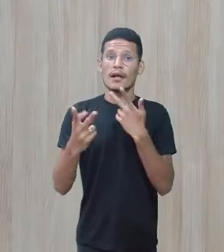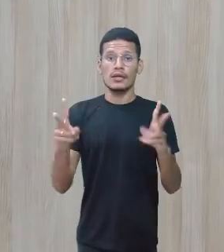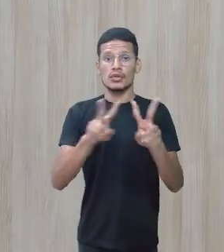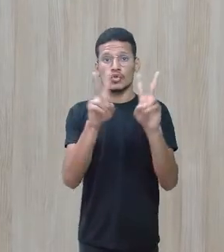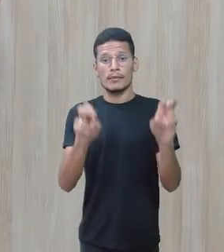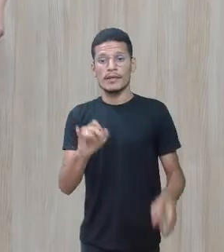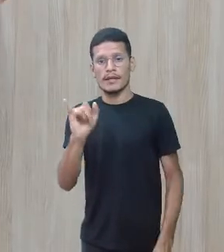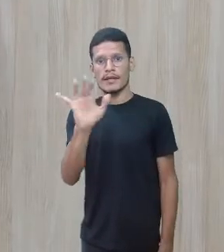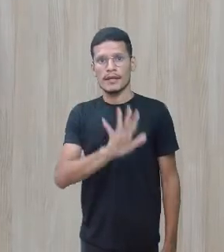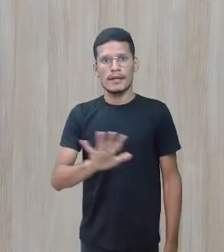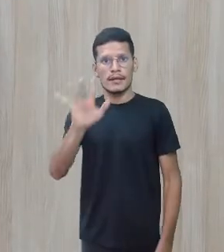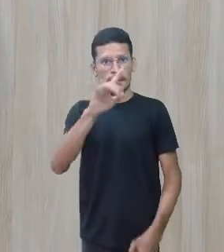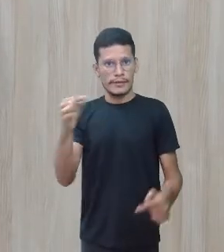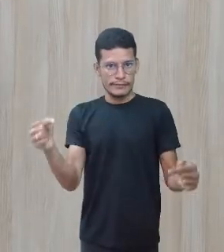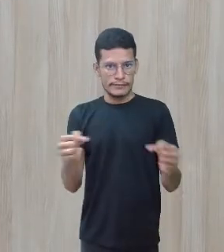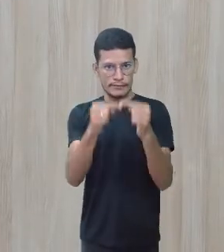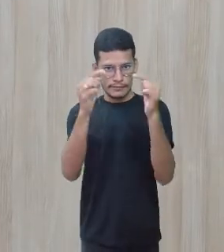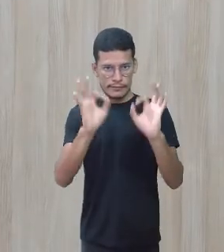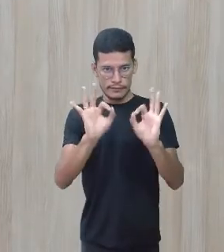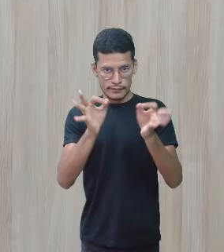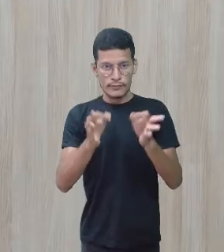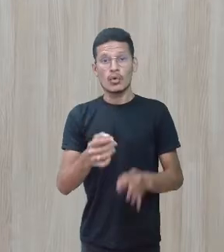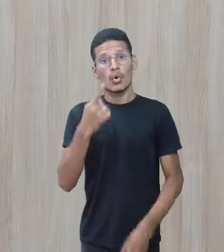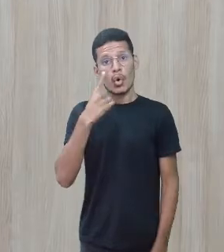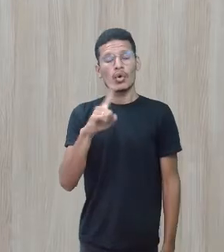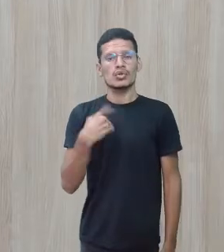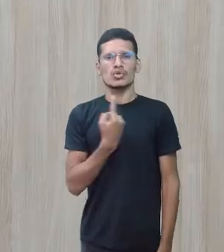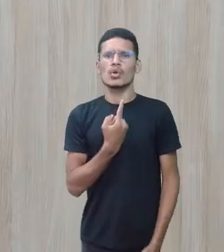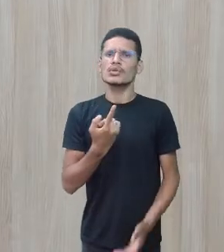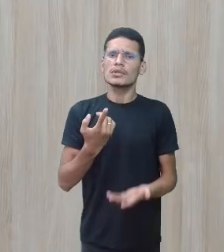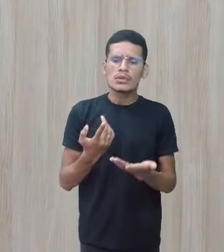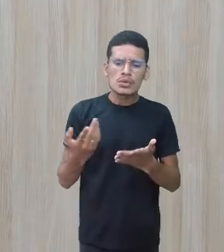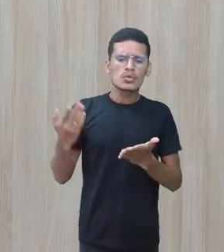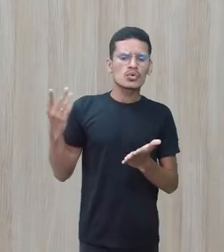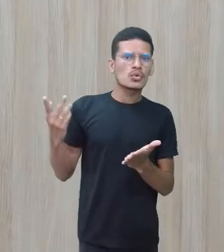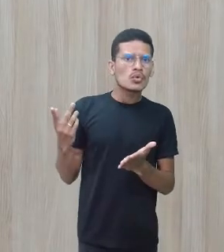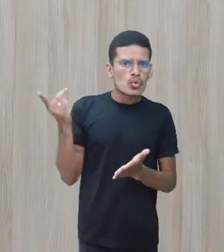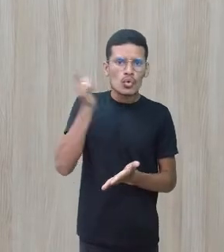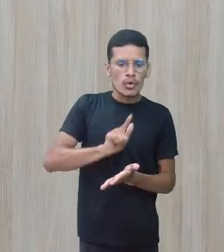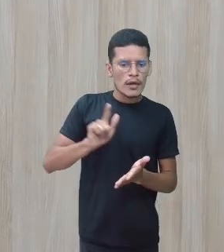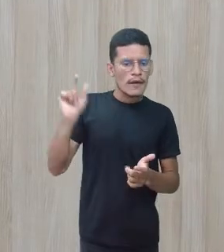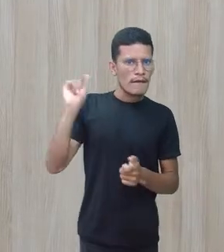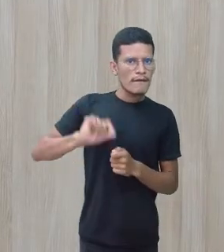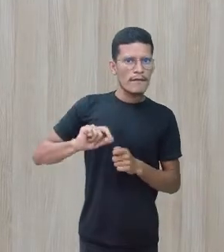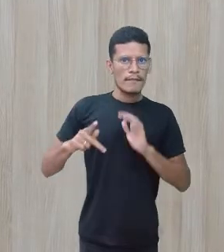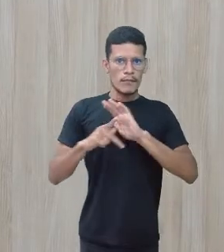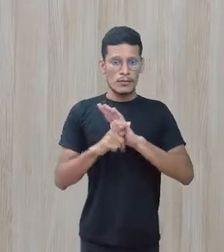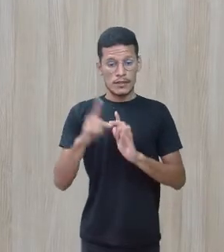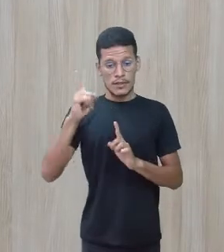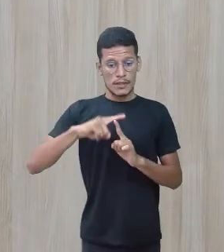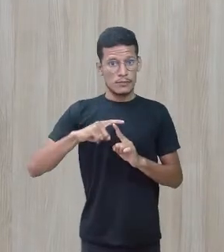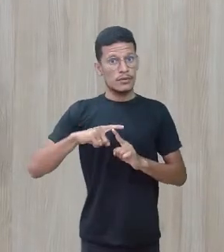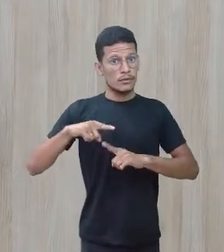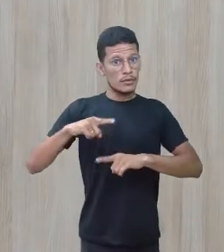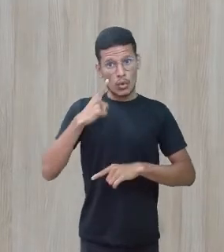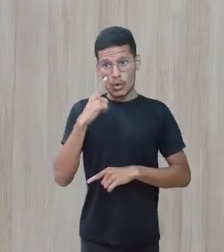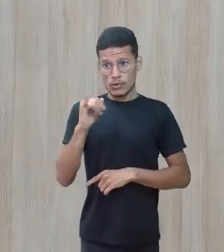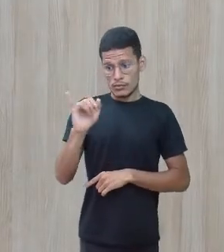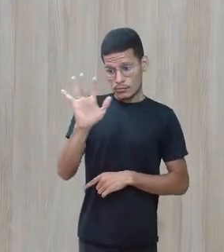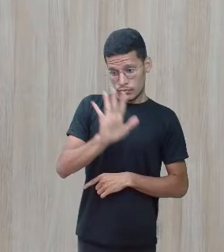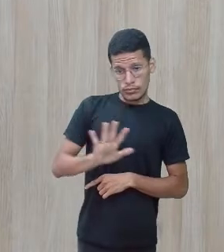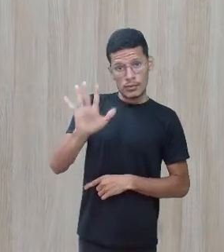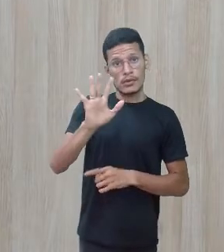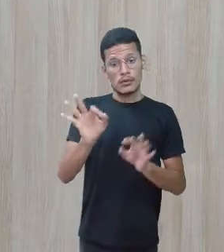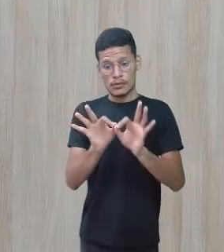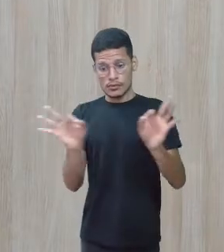sobre figuras semelhantes. Quando a gente consegue fazer esse tipo de situação,